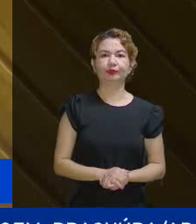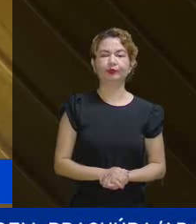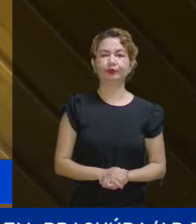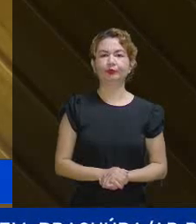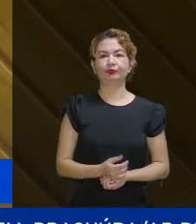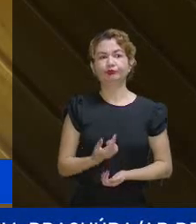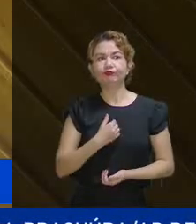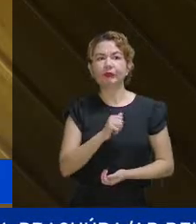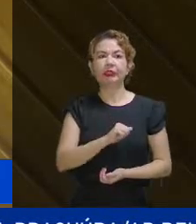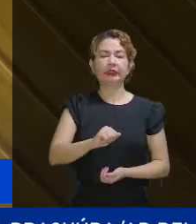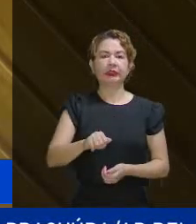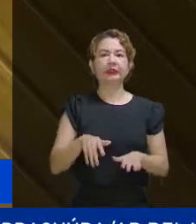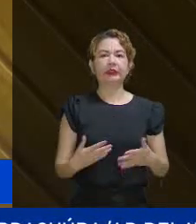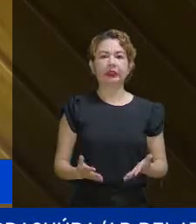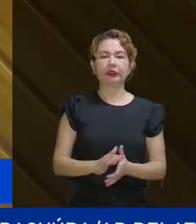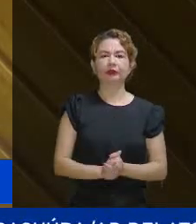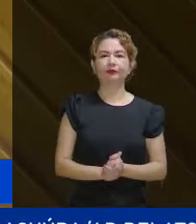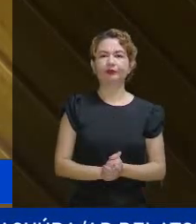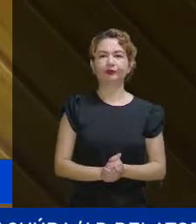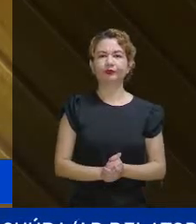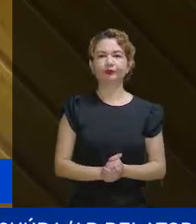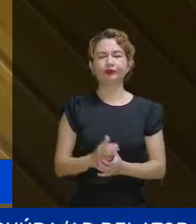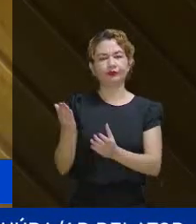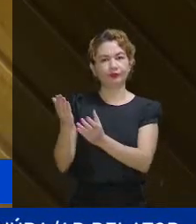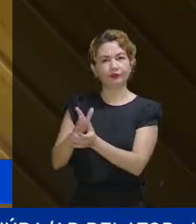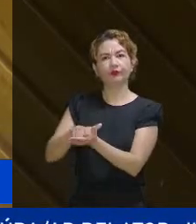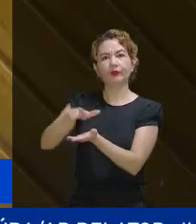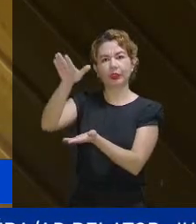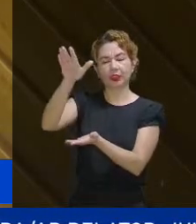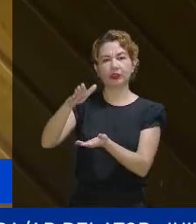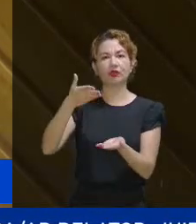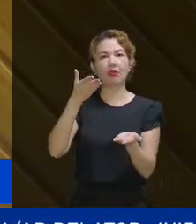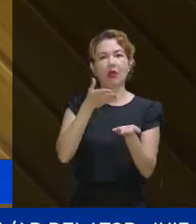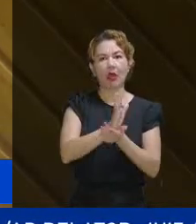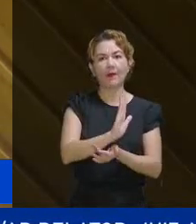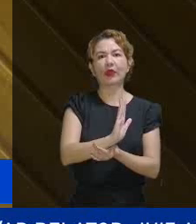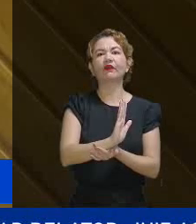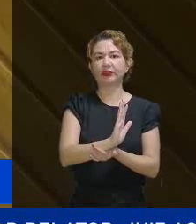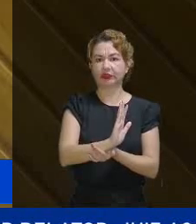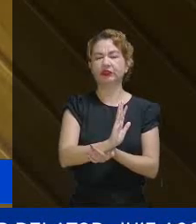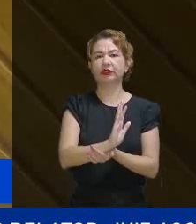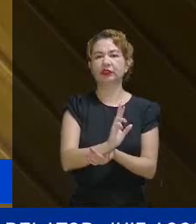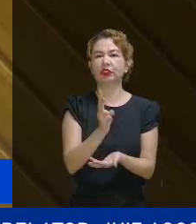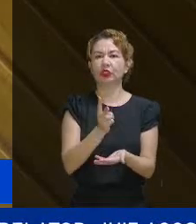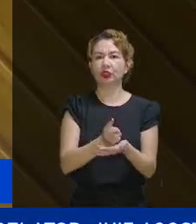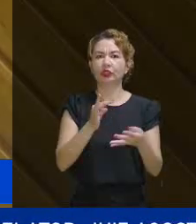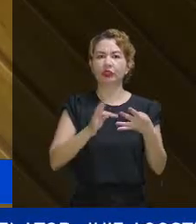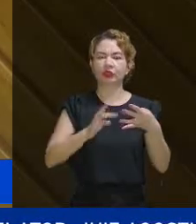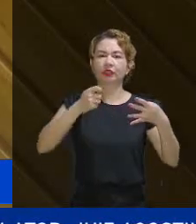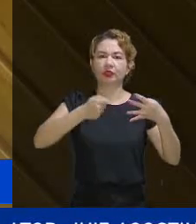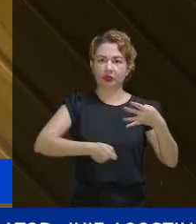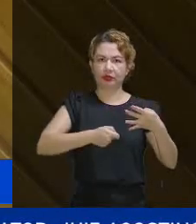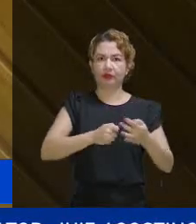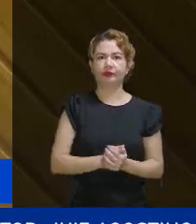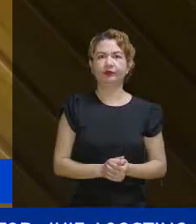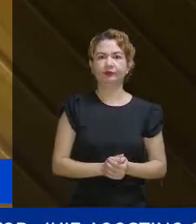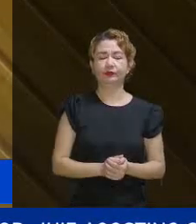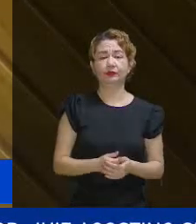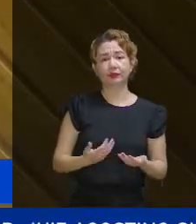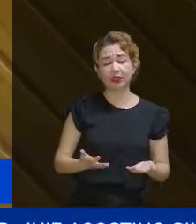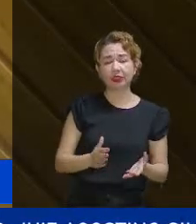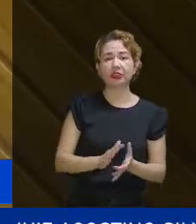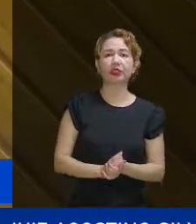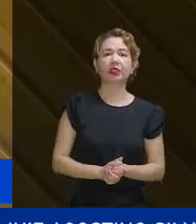defesas, Excelência, em relação a isso, peça-se nos autos a aprovação, a manutenção da sentença de primeiro grau, em